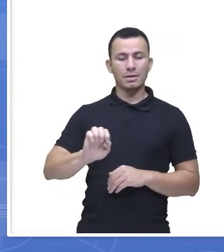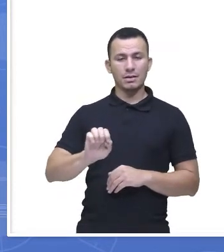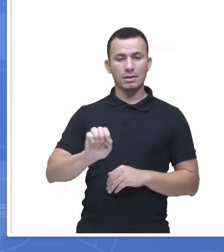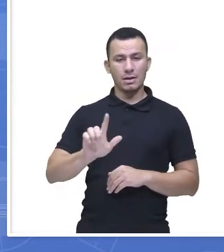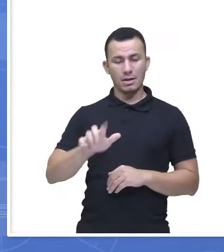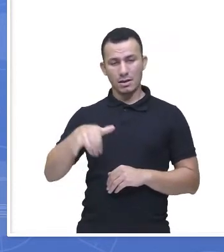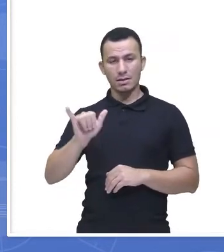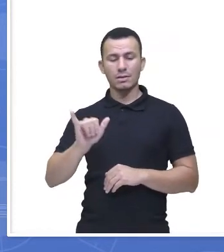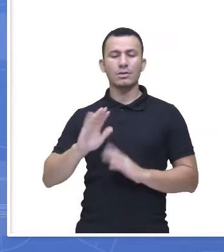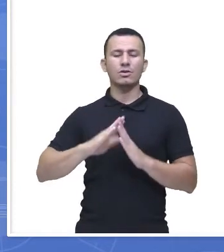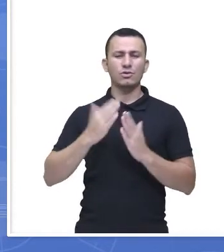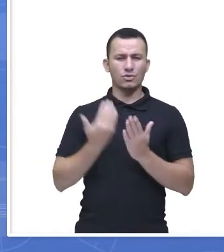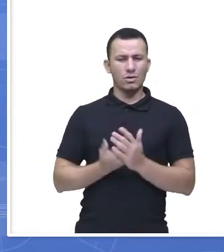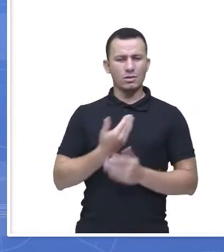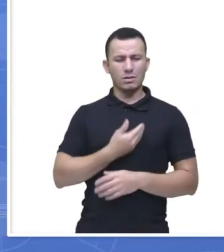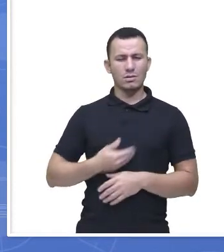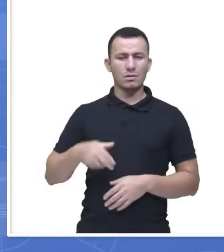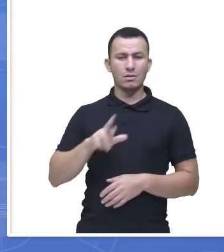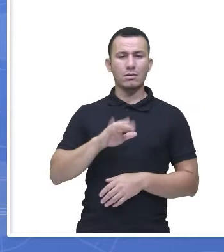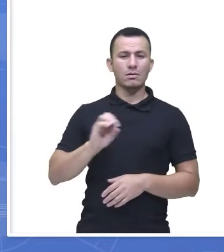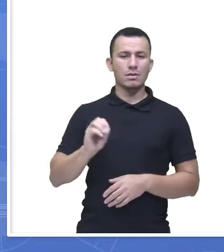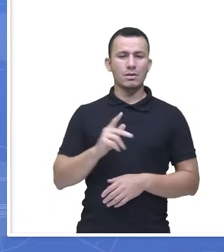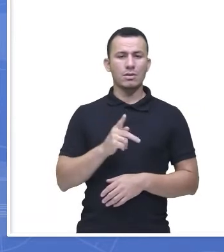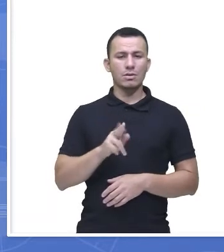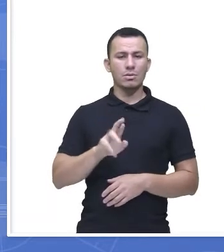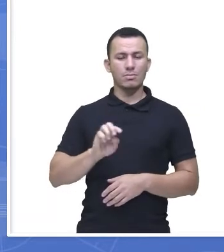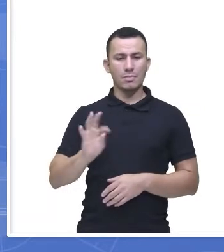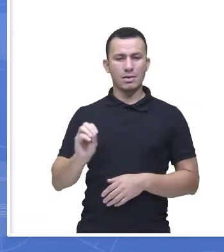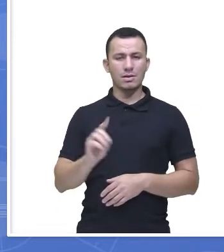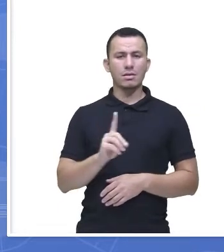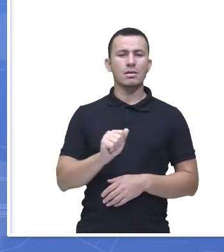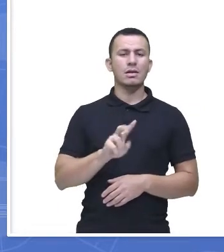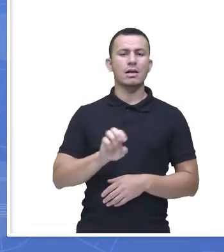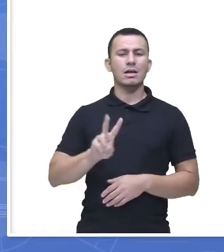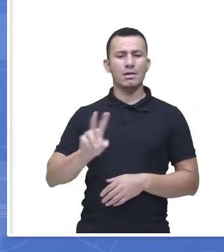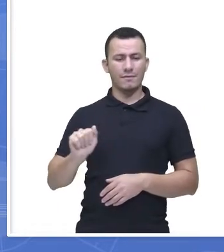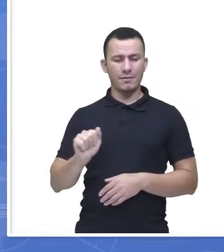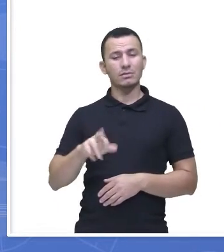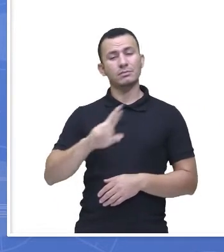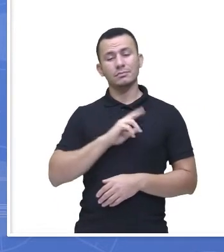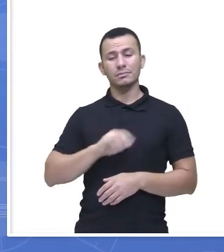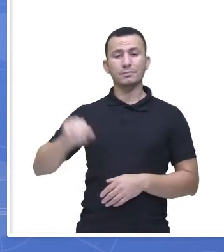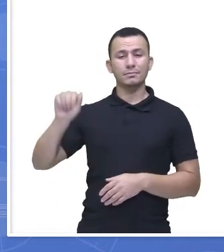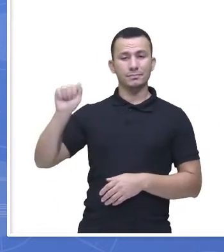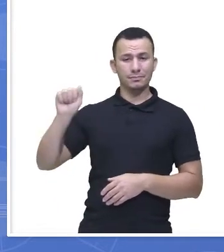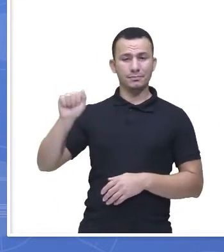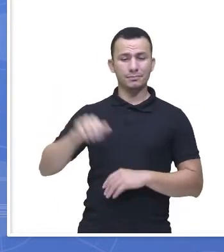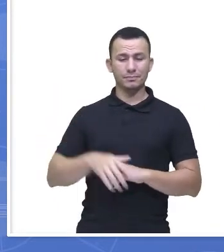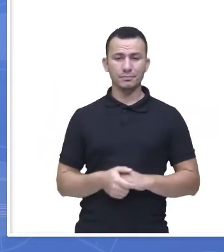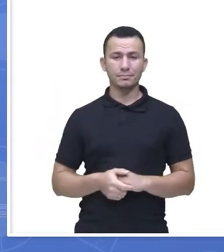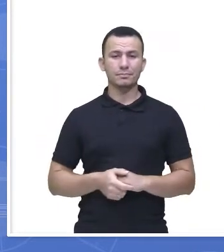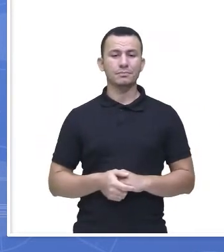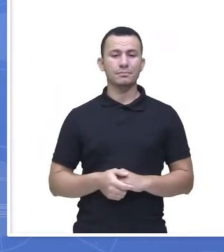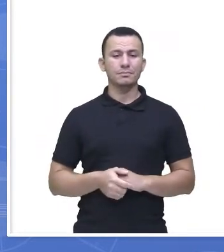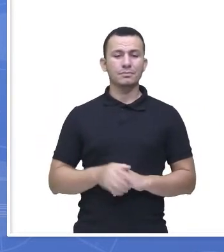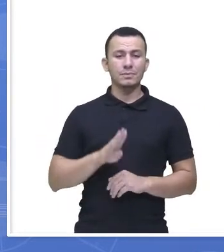A Bárbara diz que foi a letra E. Então, vejam lá. Vamos, então, fazer a nossa correção? Transmitida de geração